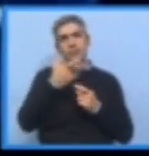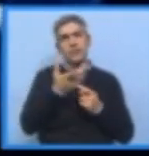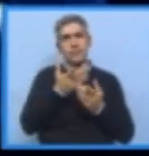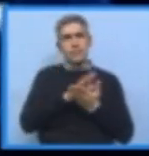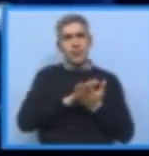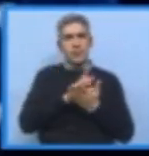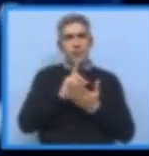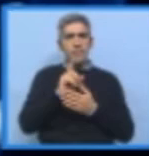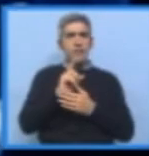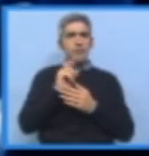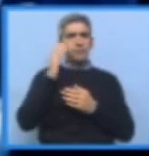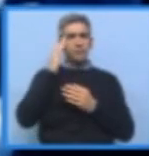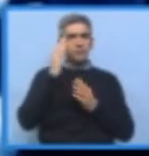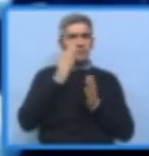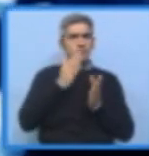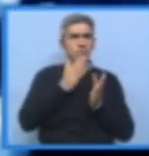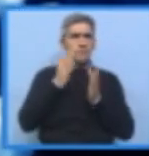com convicções